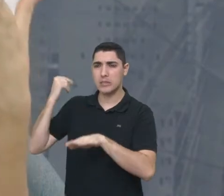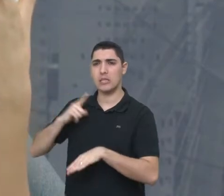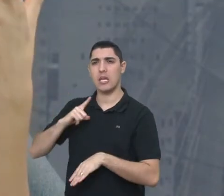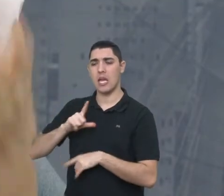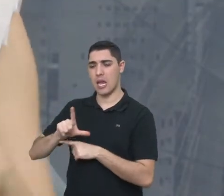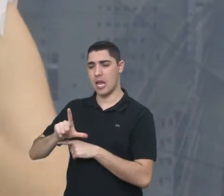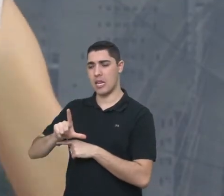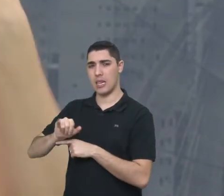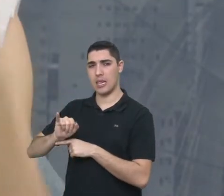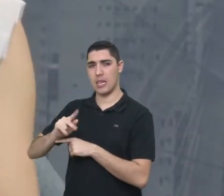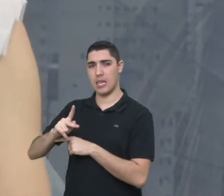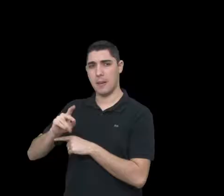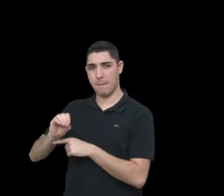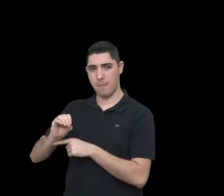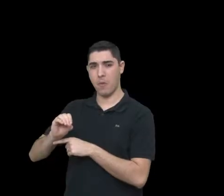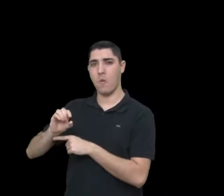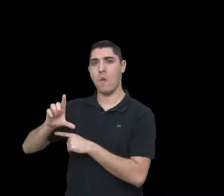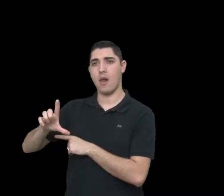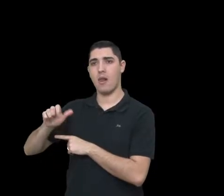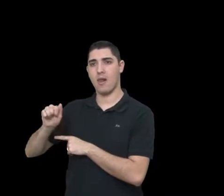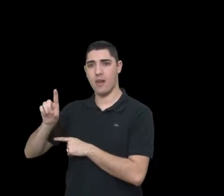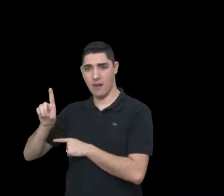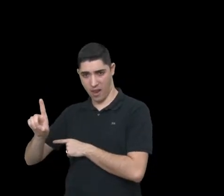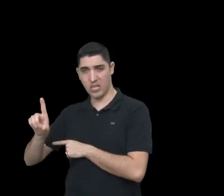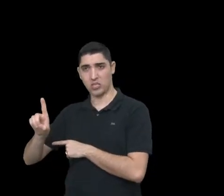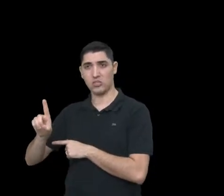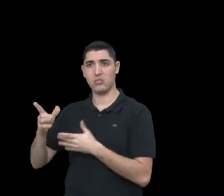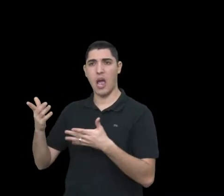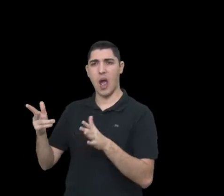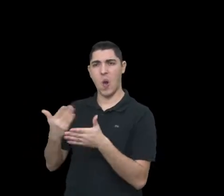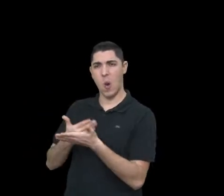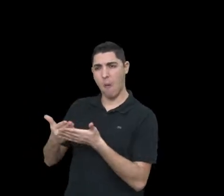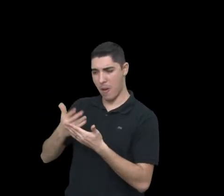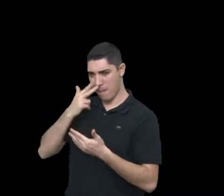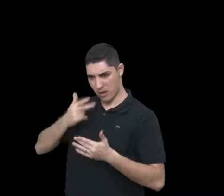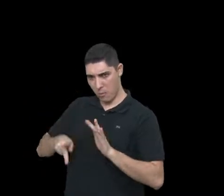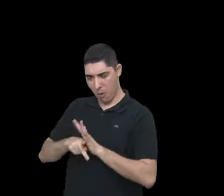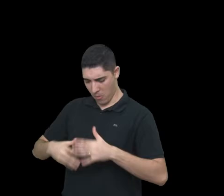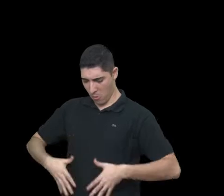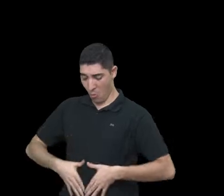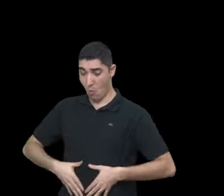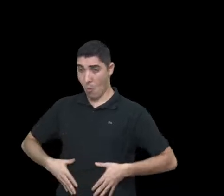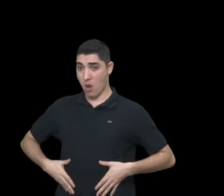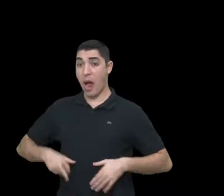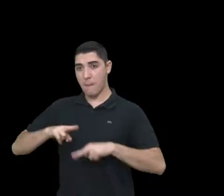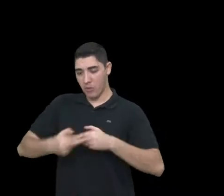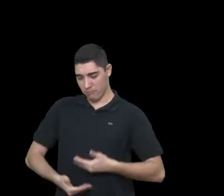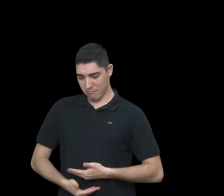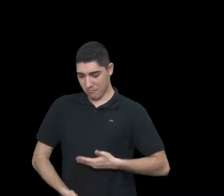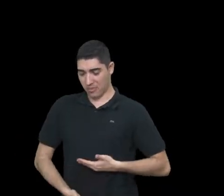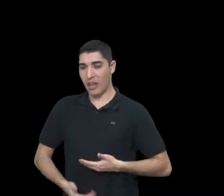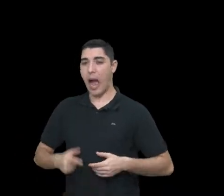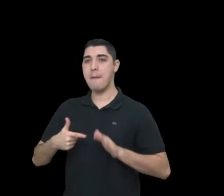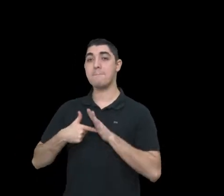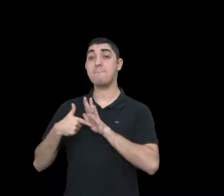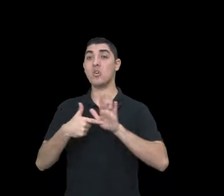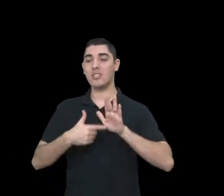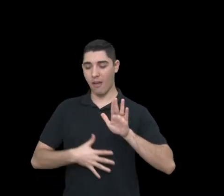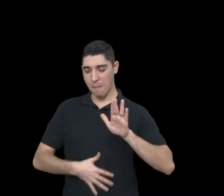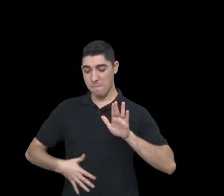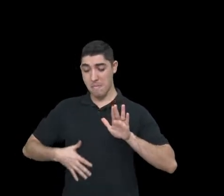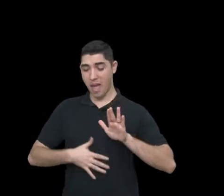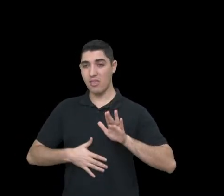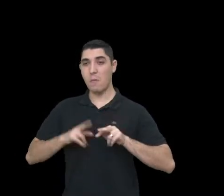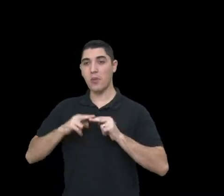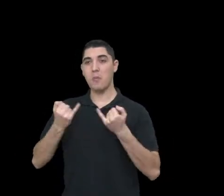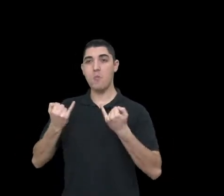tal da lipo LED, né? O pessoal fazendo lipo, e agora vem a cintura baixa para mostrar a lipo, né? Porque geralmente quem está postando foto